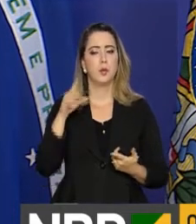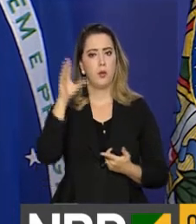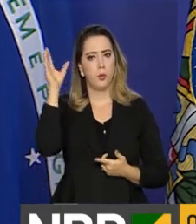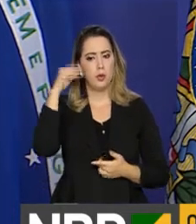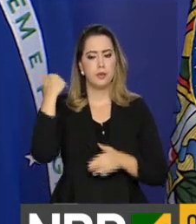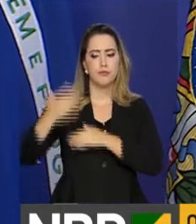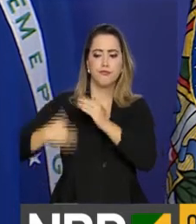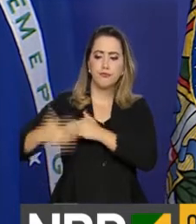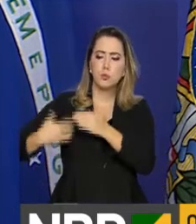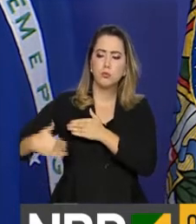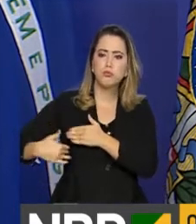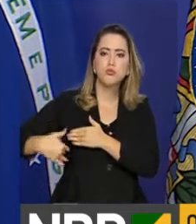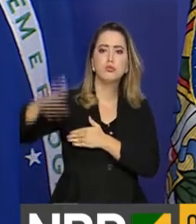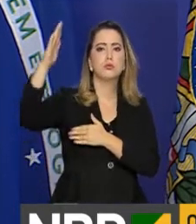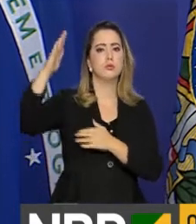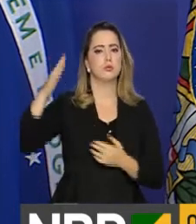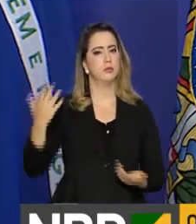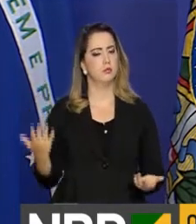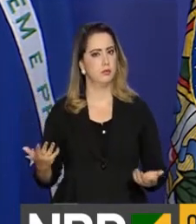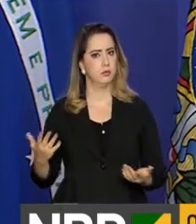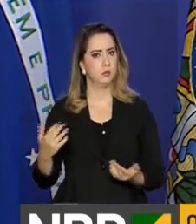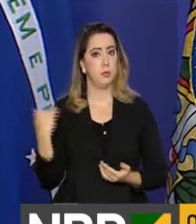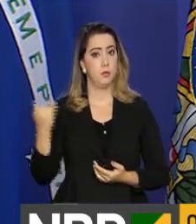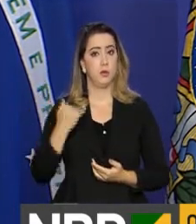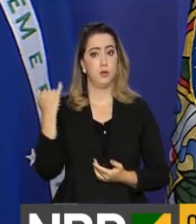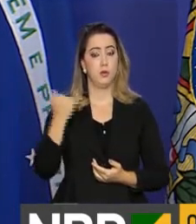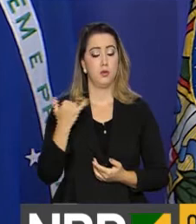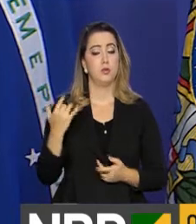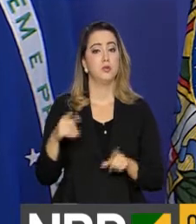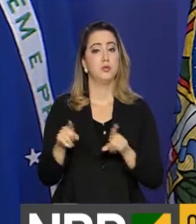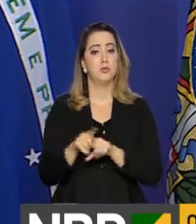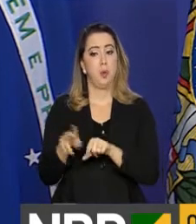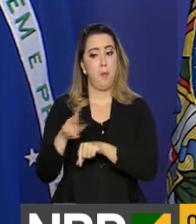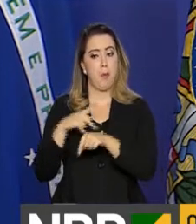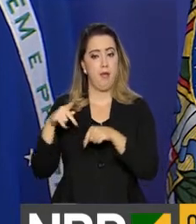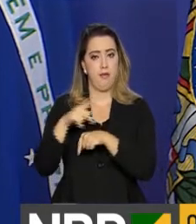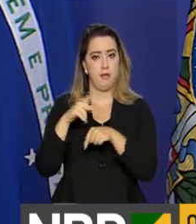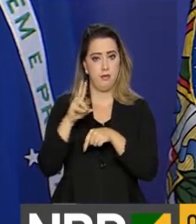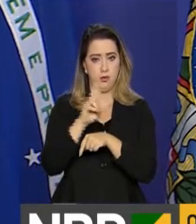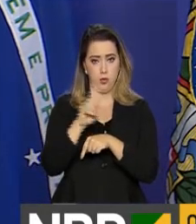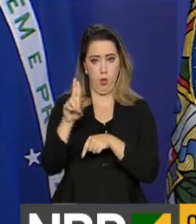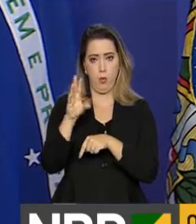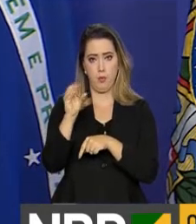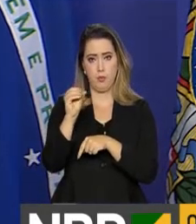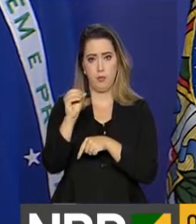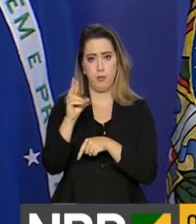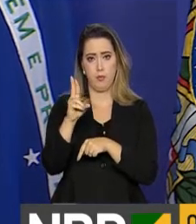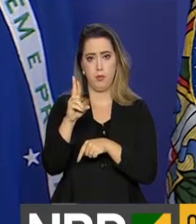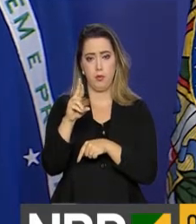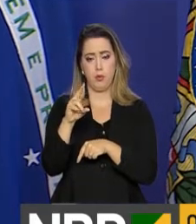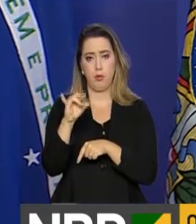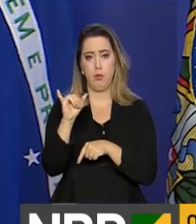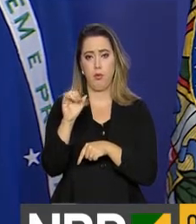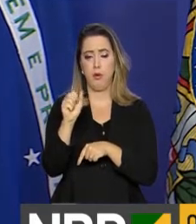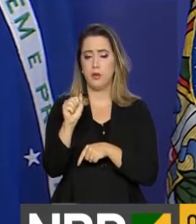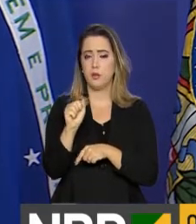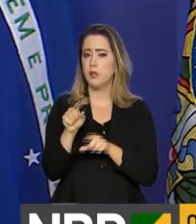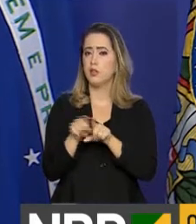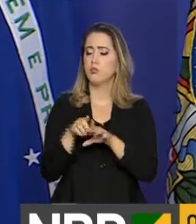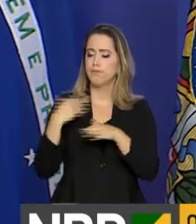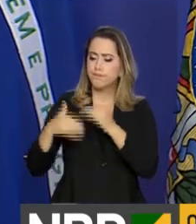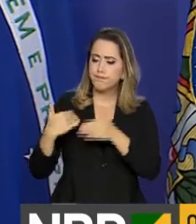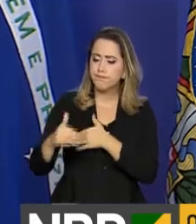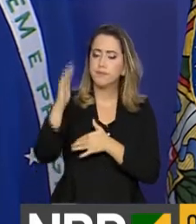desenvolveu se enormemente a república da coréia a revelar que a educação é um dos fatores